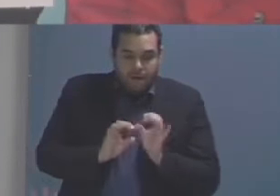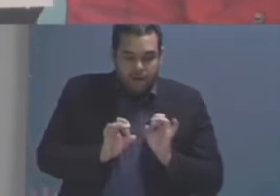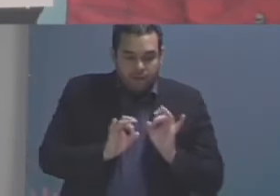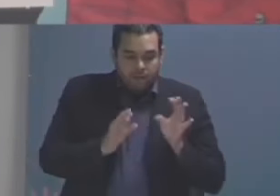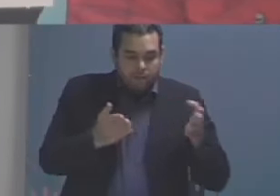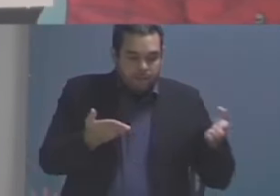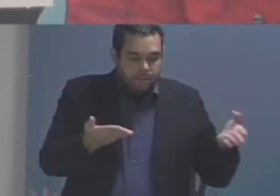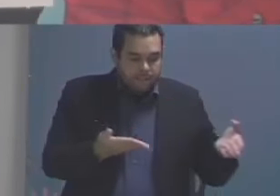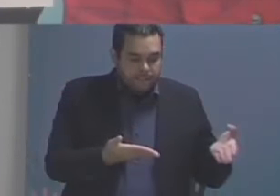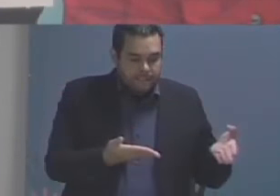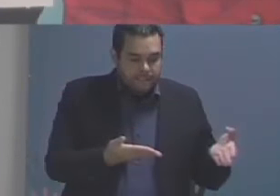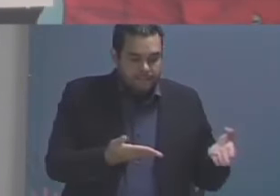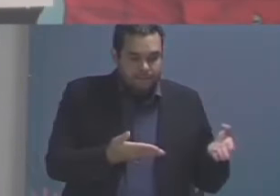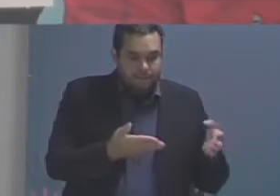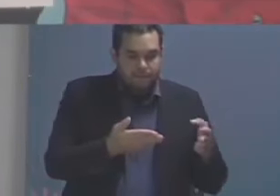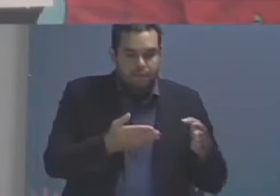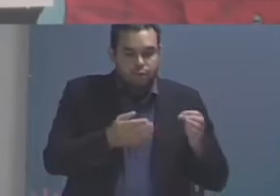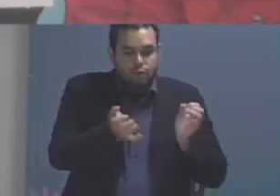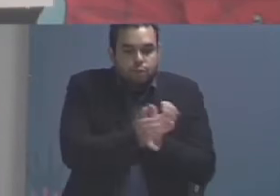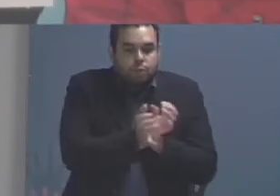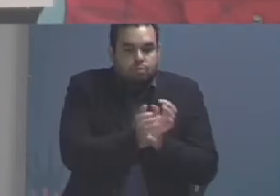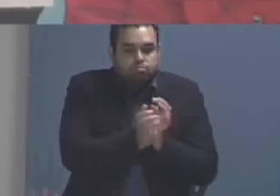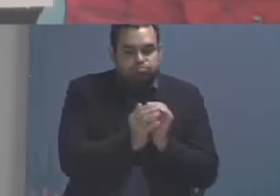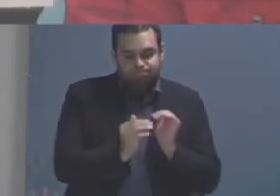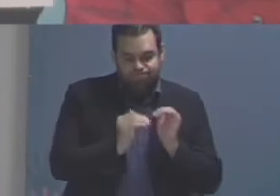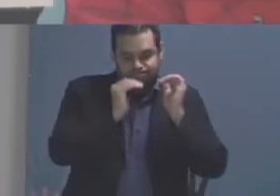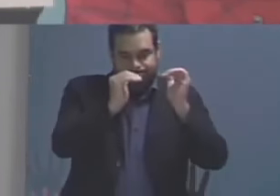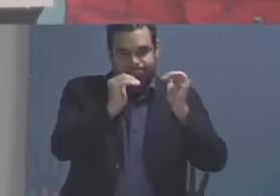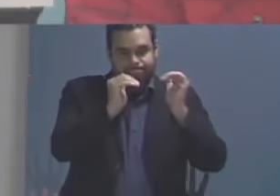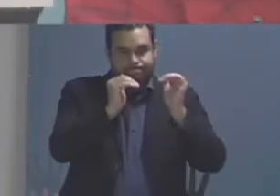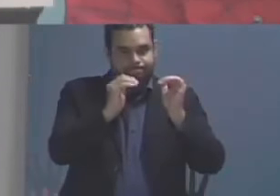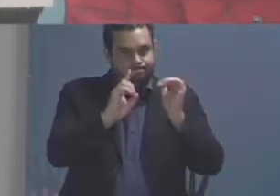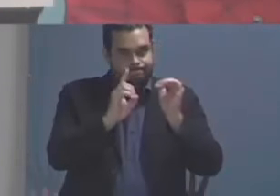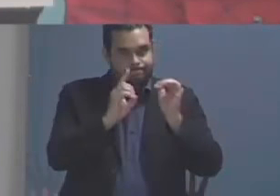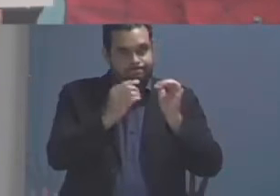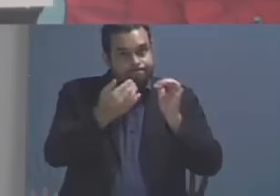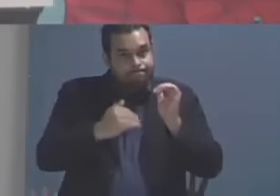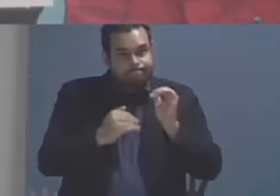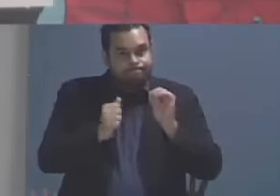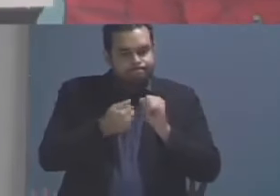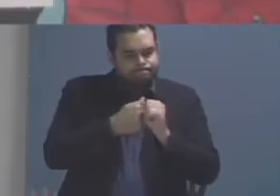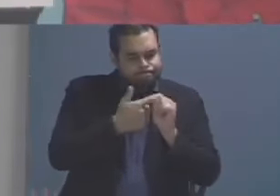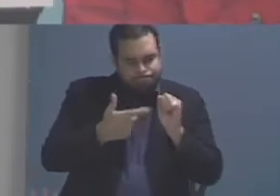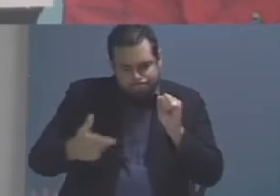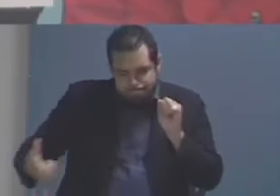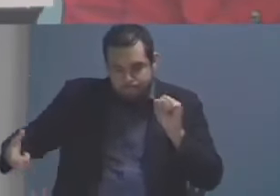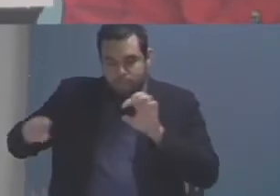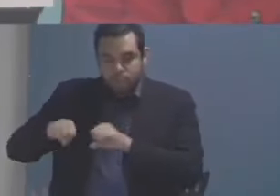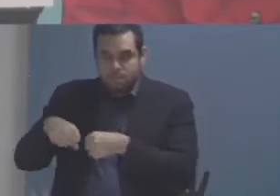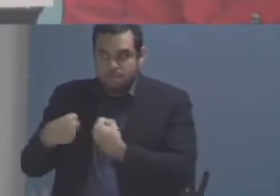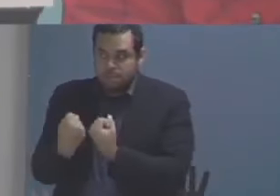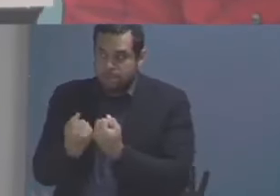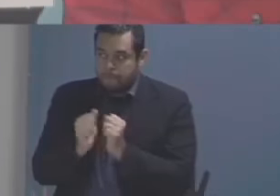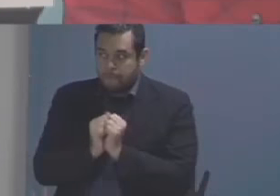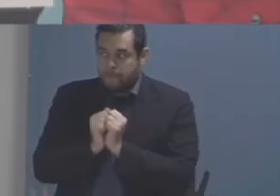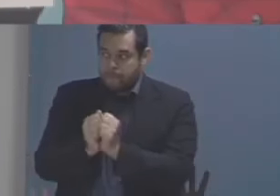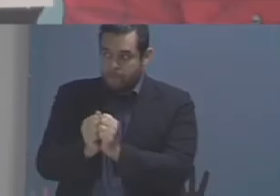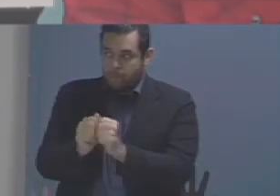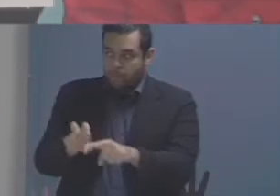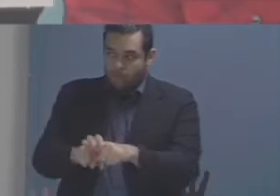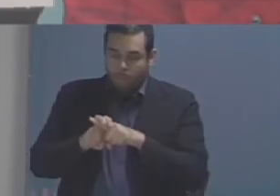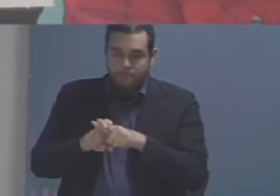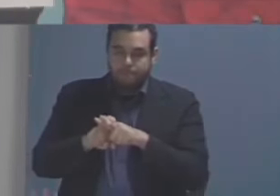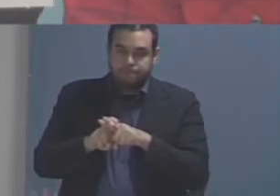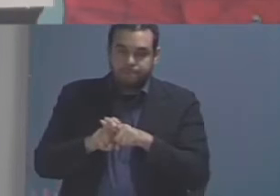simplesmente uma coisa elitista, uma profissão elitista, mas ela se expande para o conjunto da sociedade, também tem